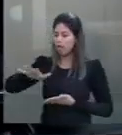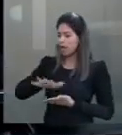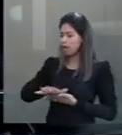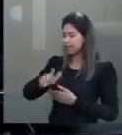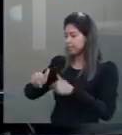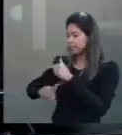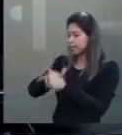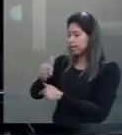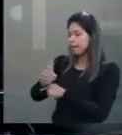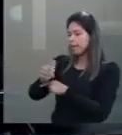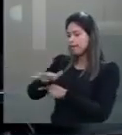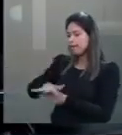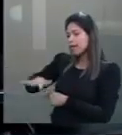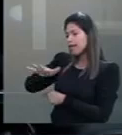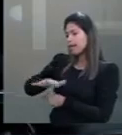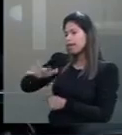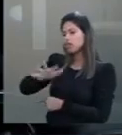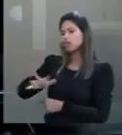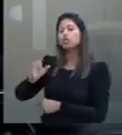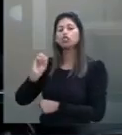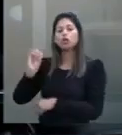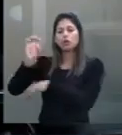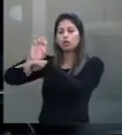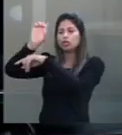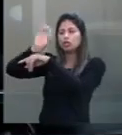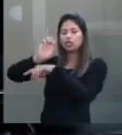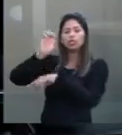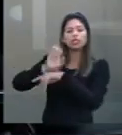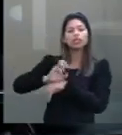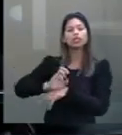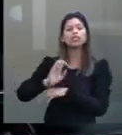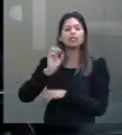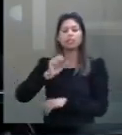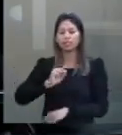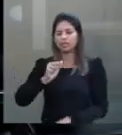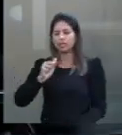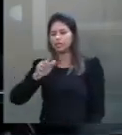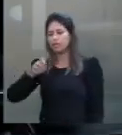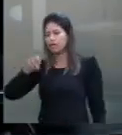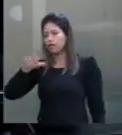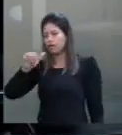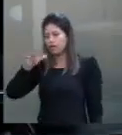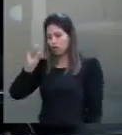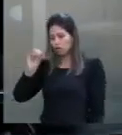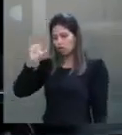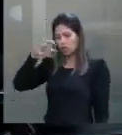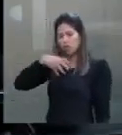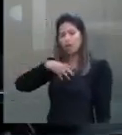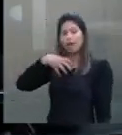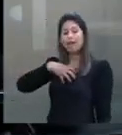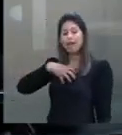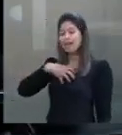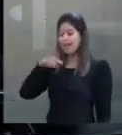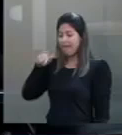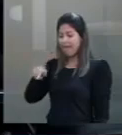Salvador. Ela trabalhou 54 anos sem receber salários.